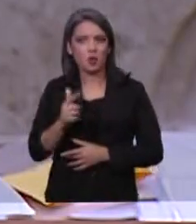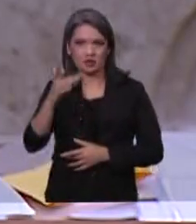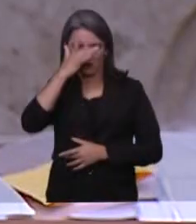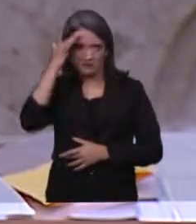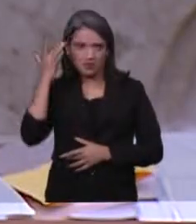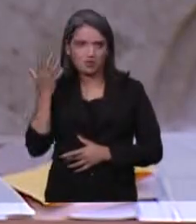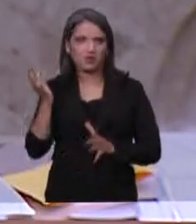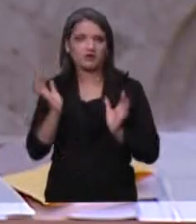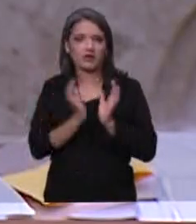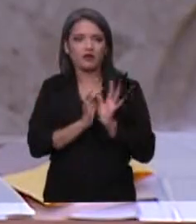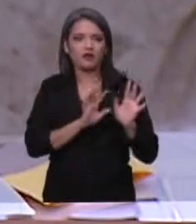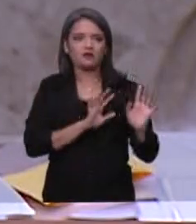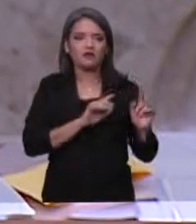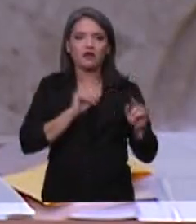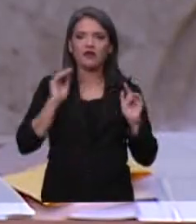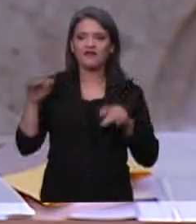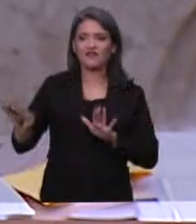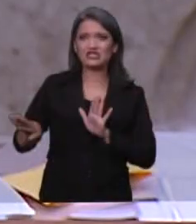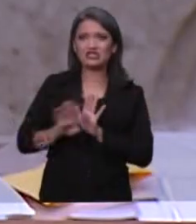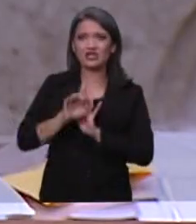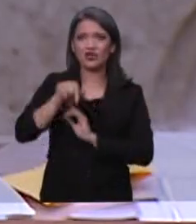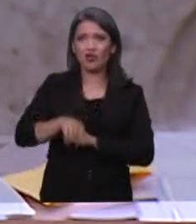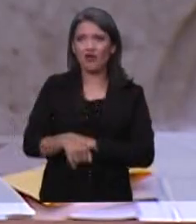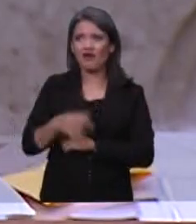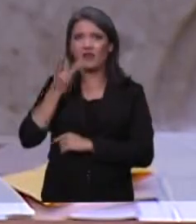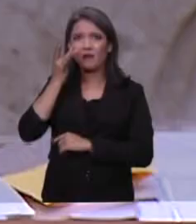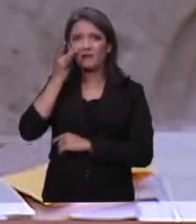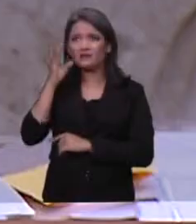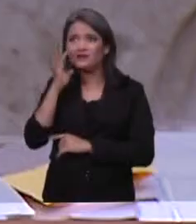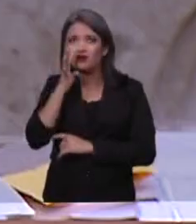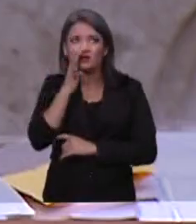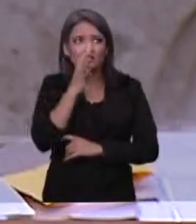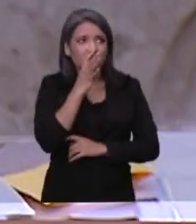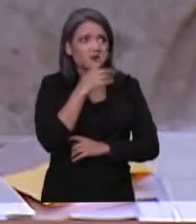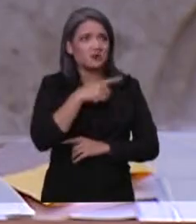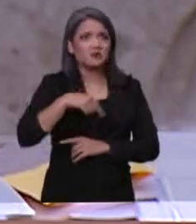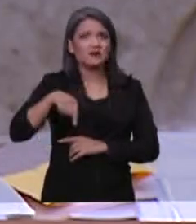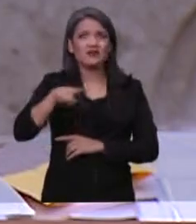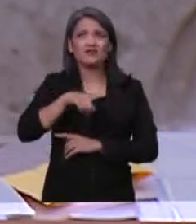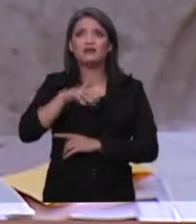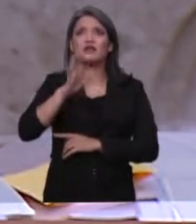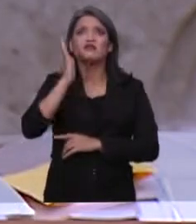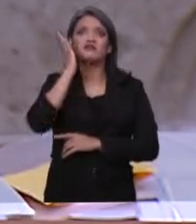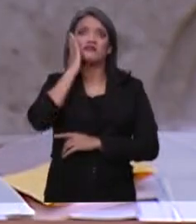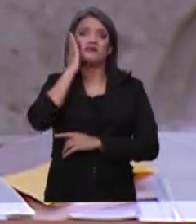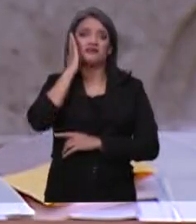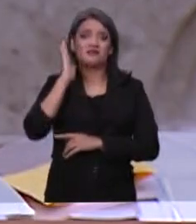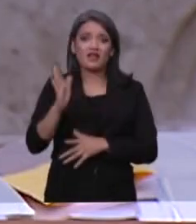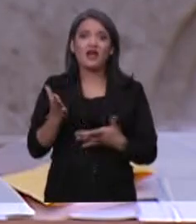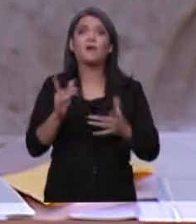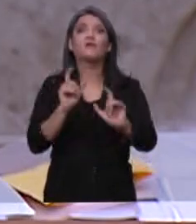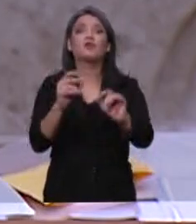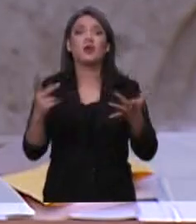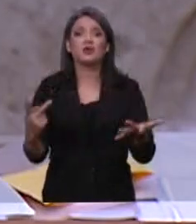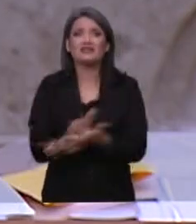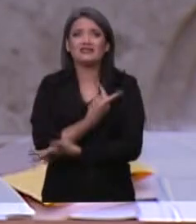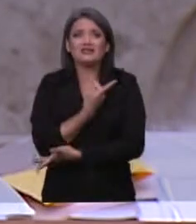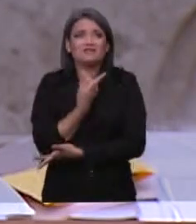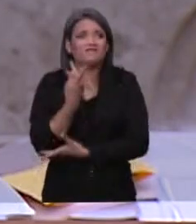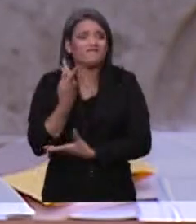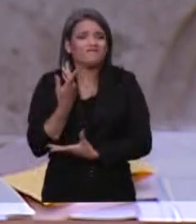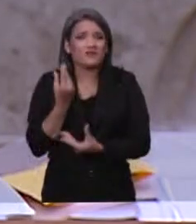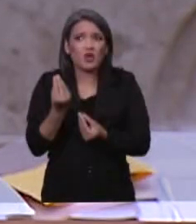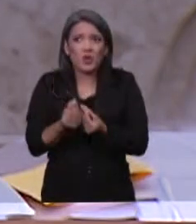outros. Então, quem o fez, repito, sabe do que eu estou a falar, sabe do horror que